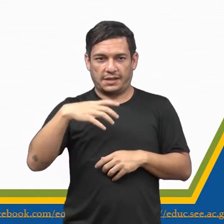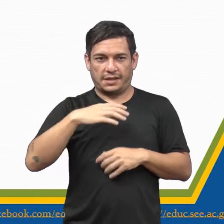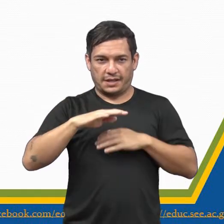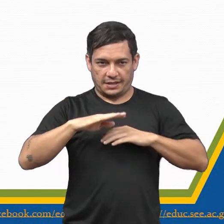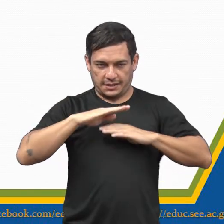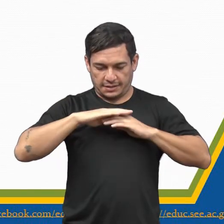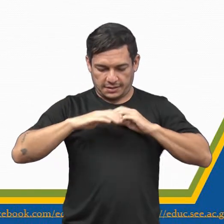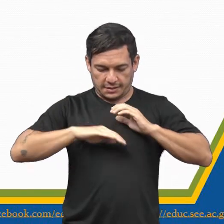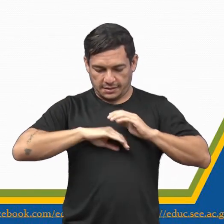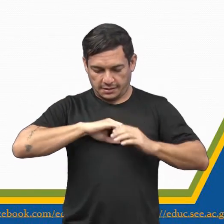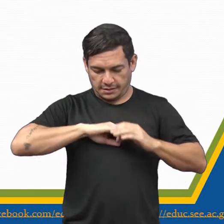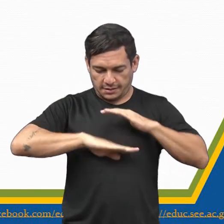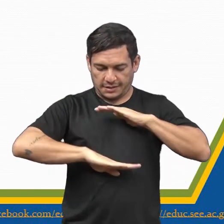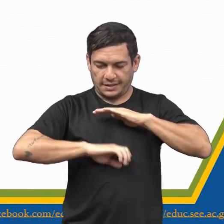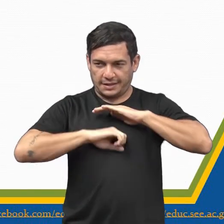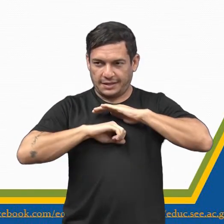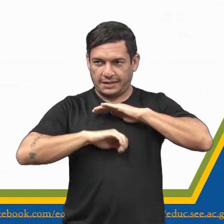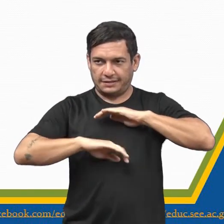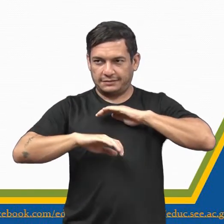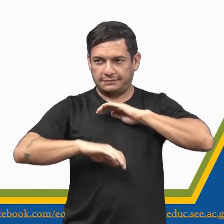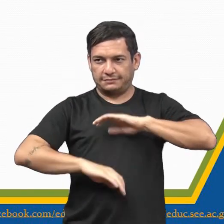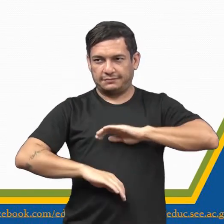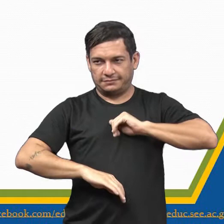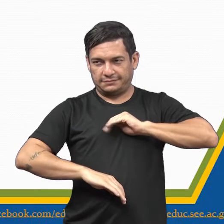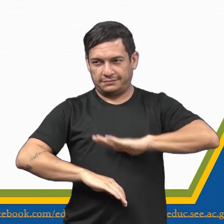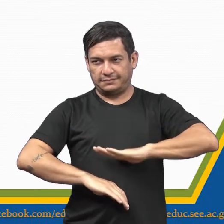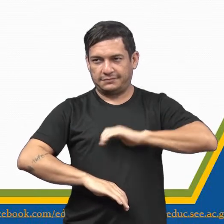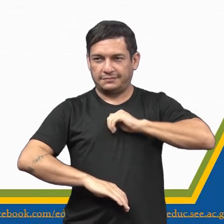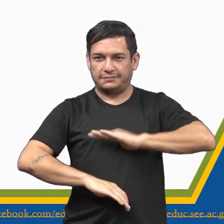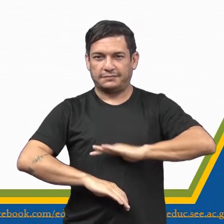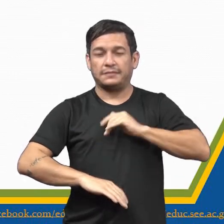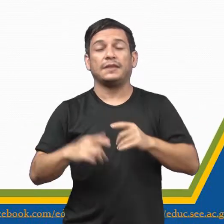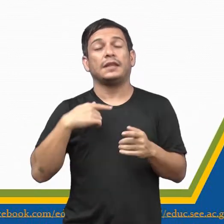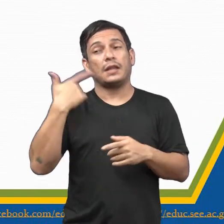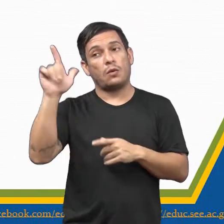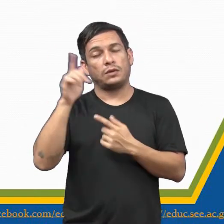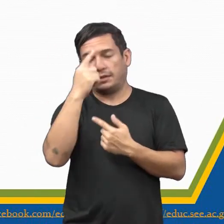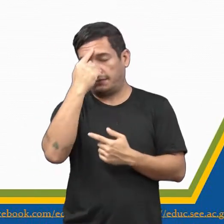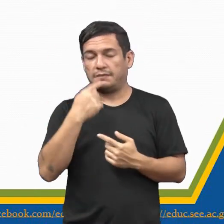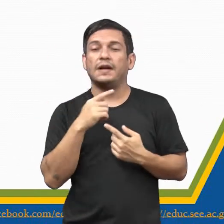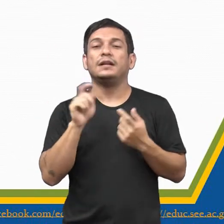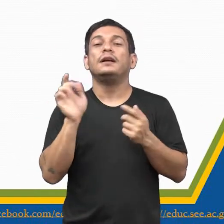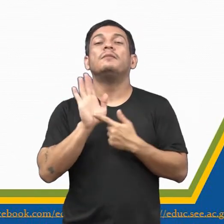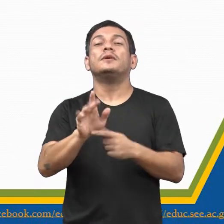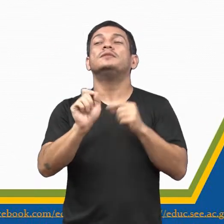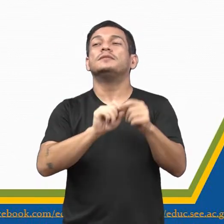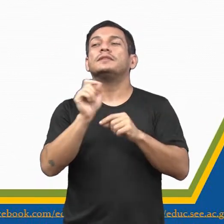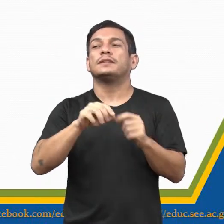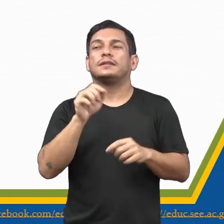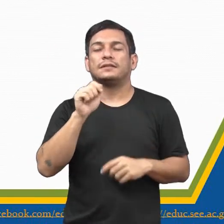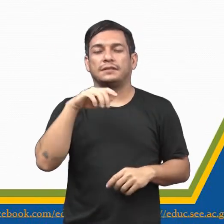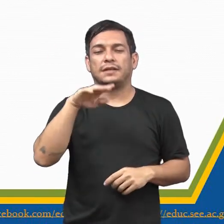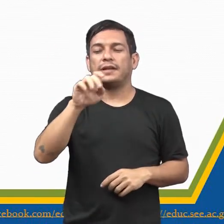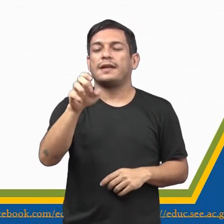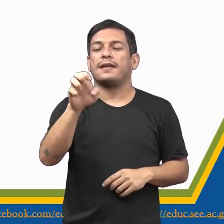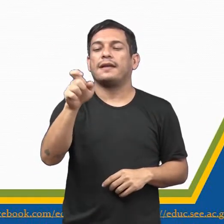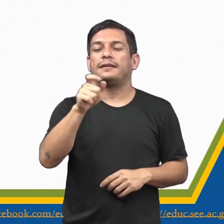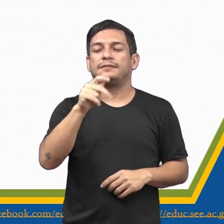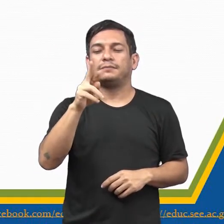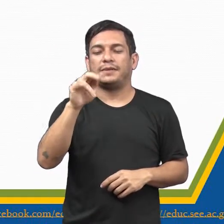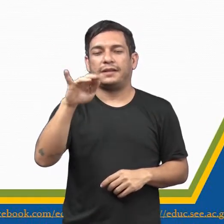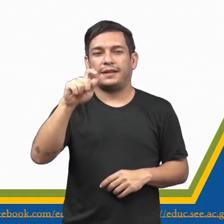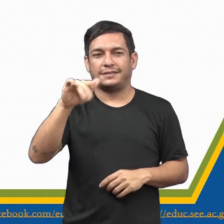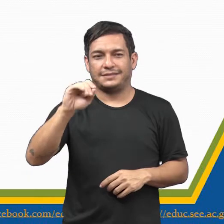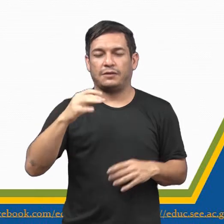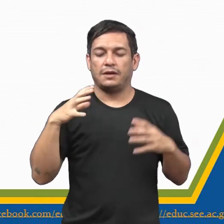para baixo. Já nessa outra imagem, mostra quando nós estamos fazendo o movimento de expiração, que aí as costelas